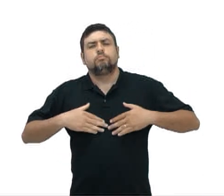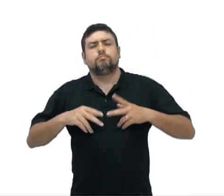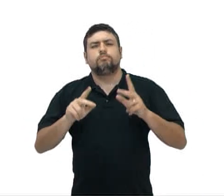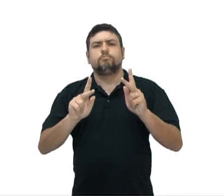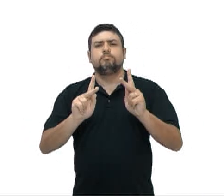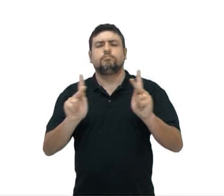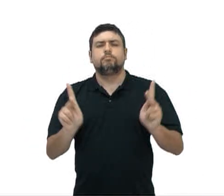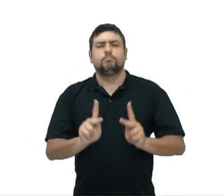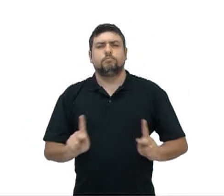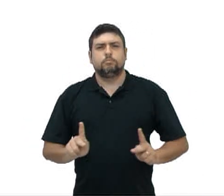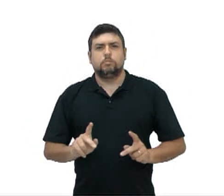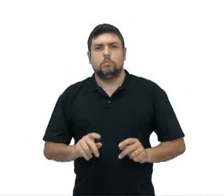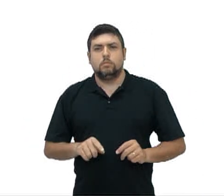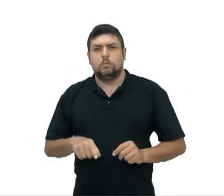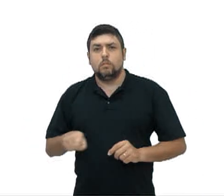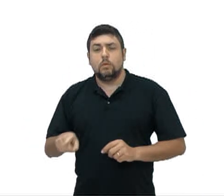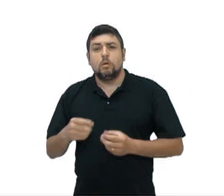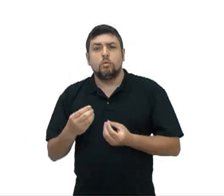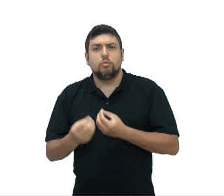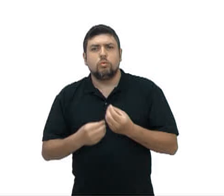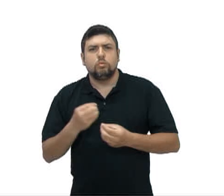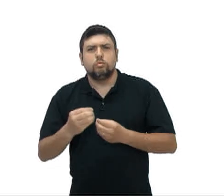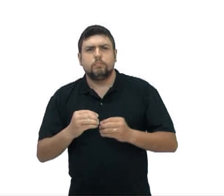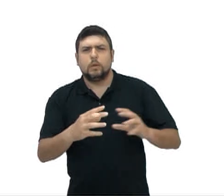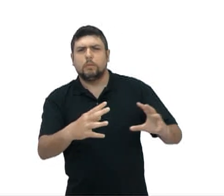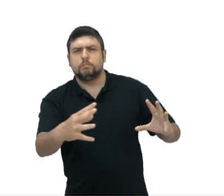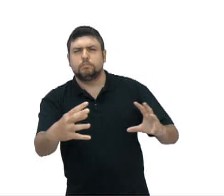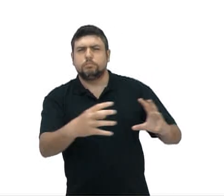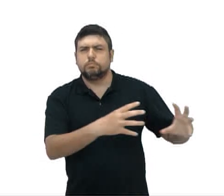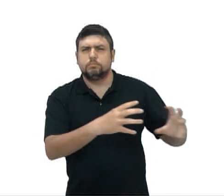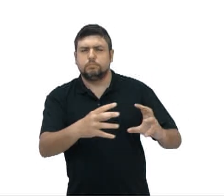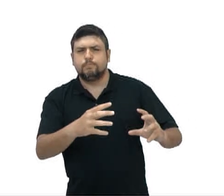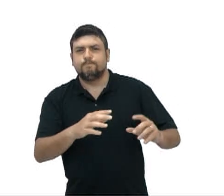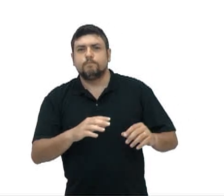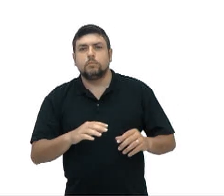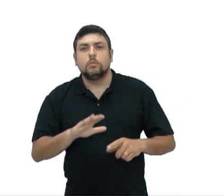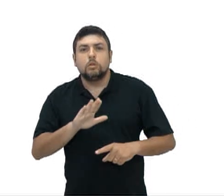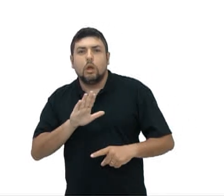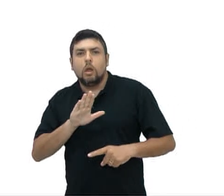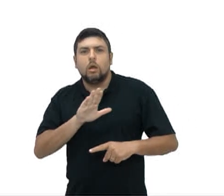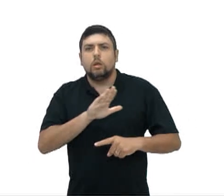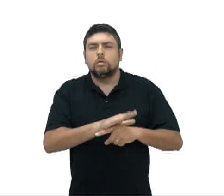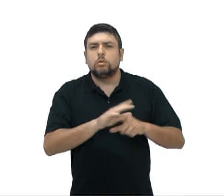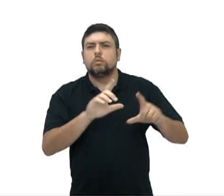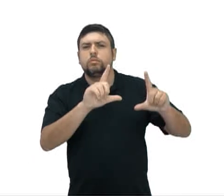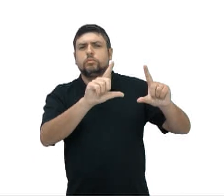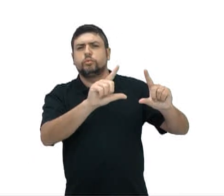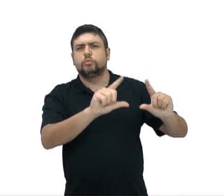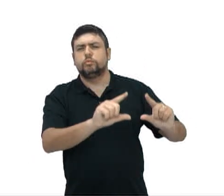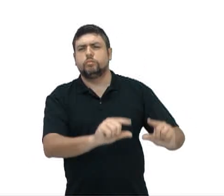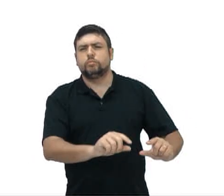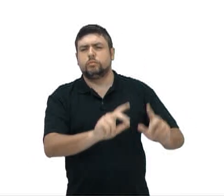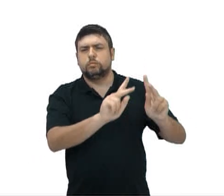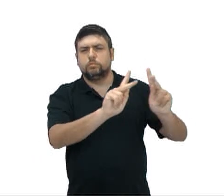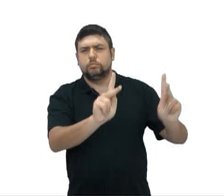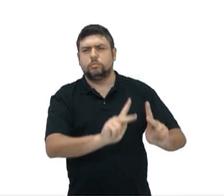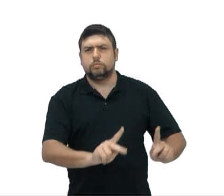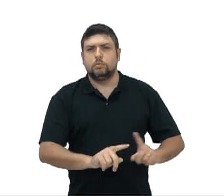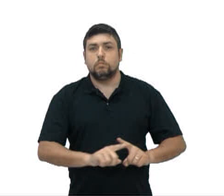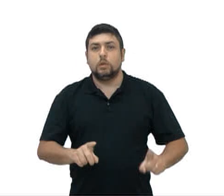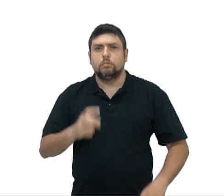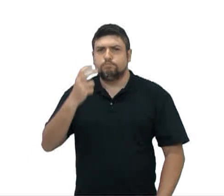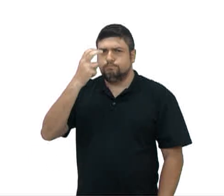para evitar conflitos e, mesmo assim, tinha um potencial extremamente amplo da ciência. Os